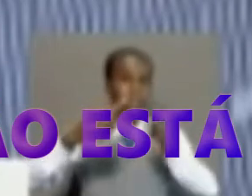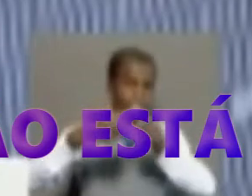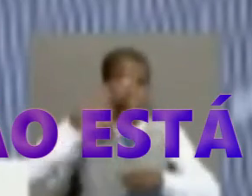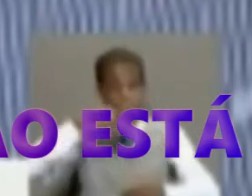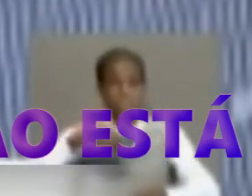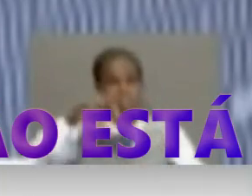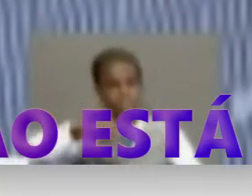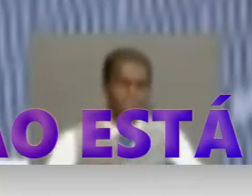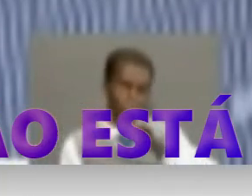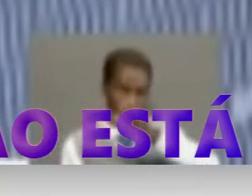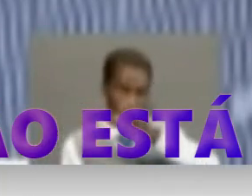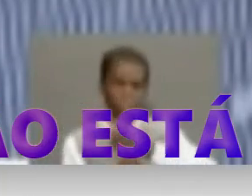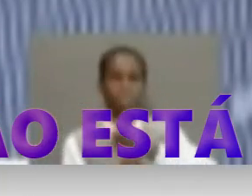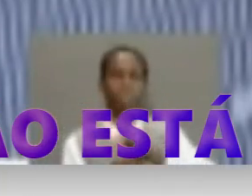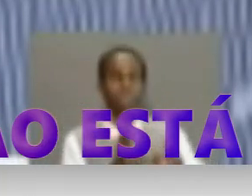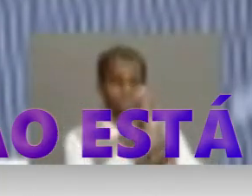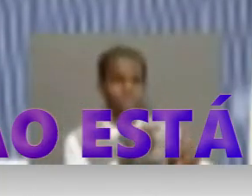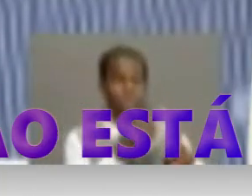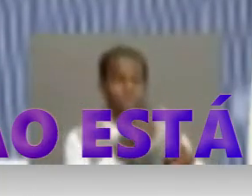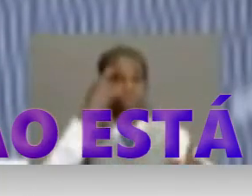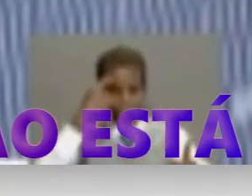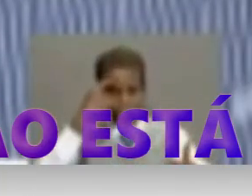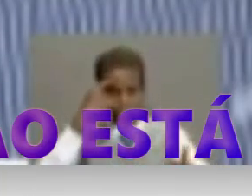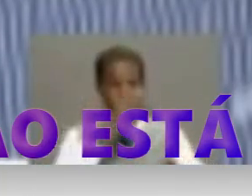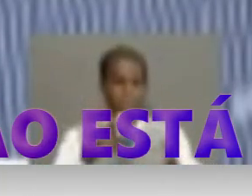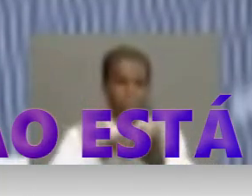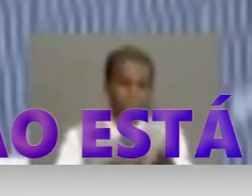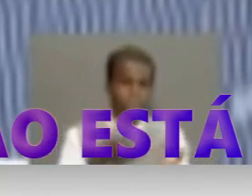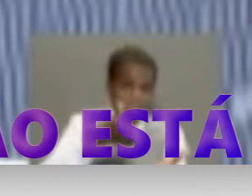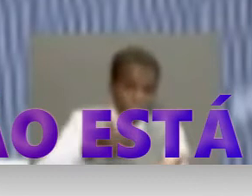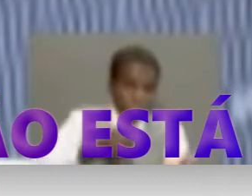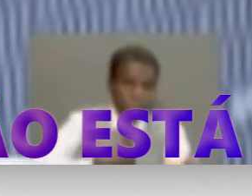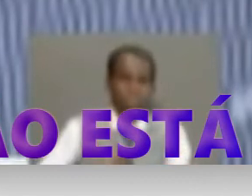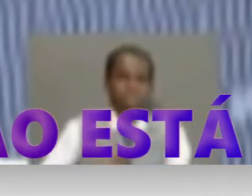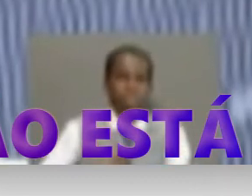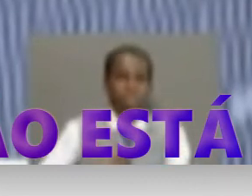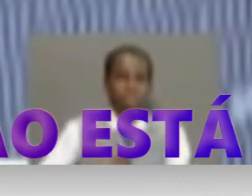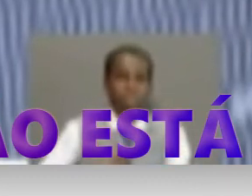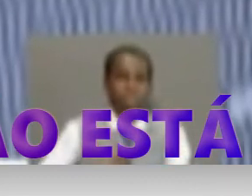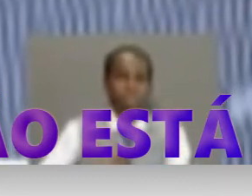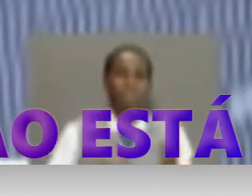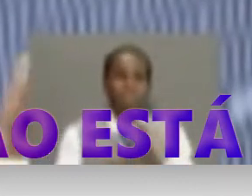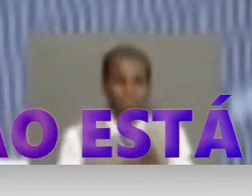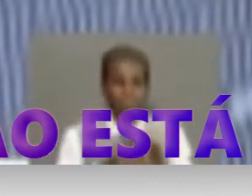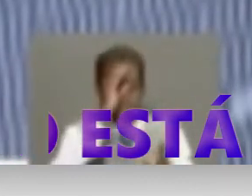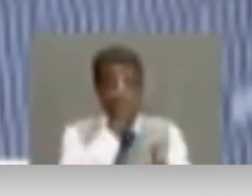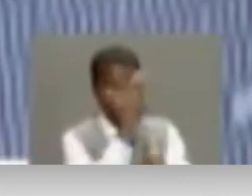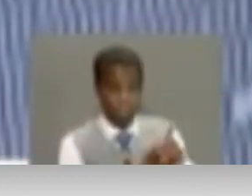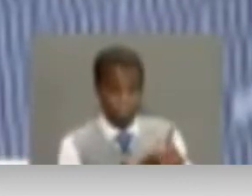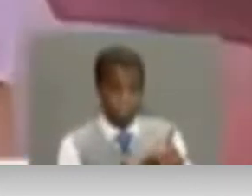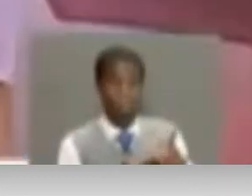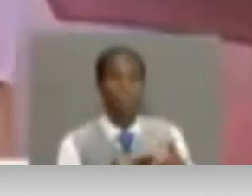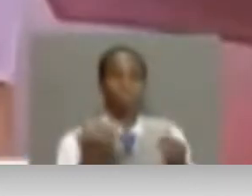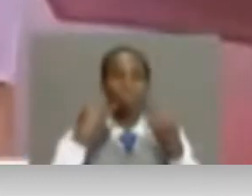estava resolvido. Isso está em sede do acordo no Tribunal Constitucional. Sim, lá está. Eu penso as pessoas que, antes de emitirem qualquer tipo de comentário, e não é atenção. Não,